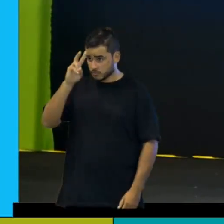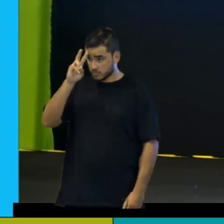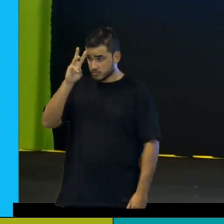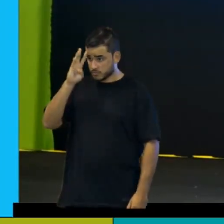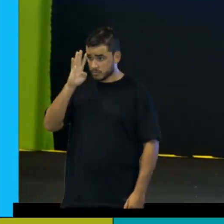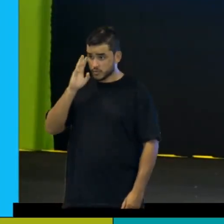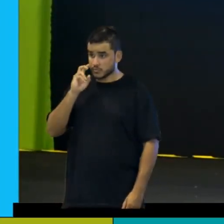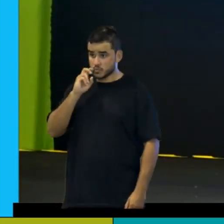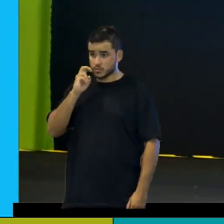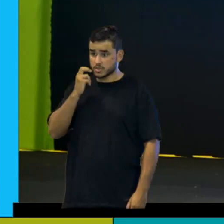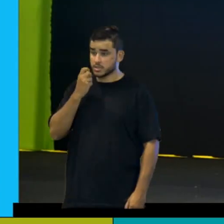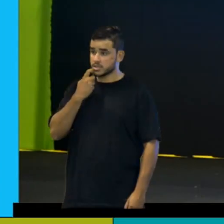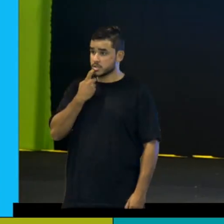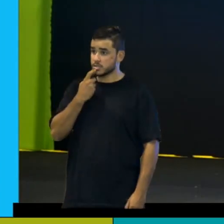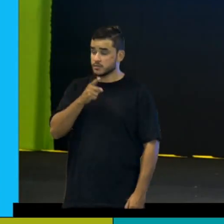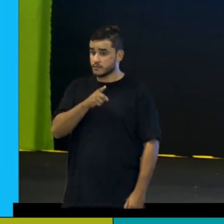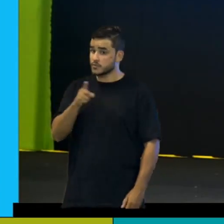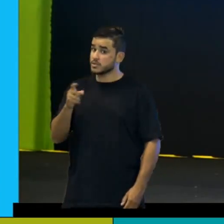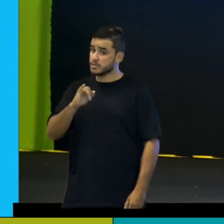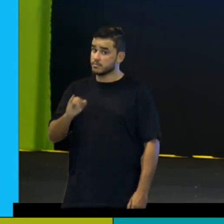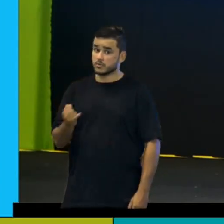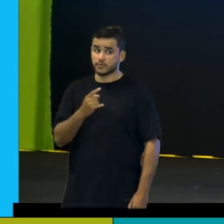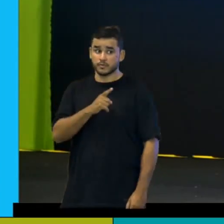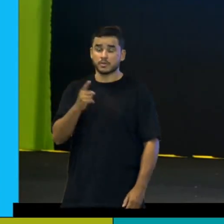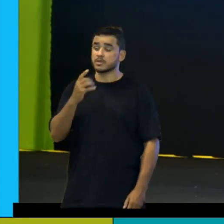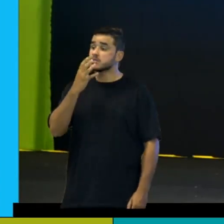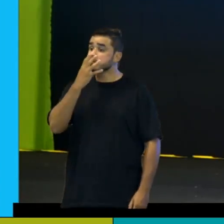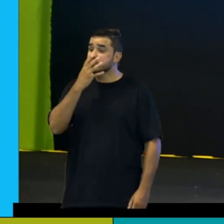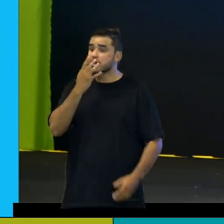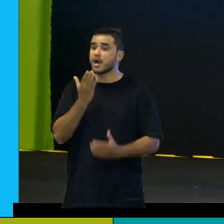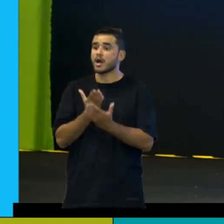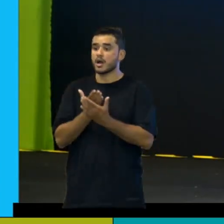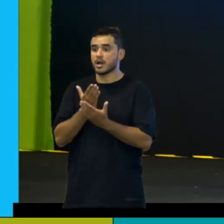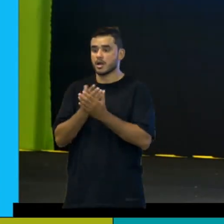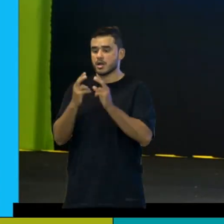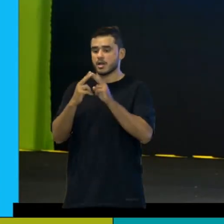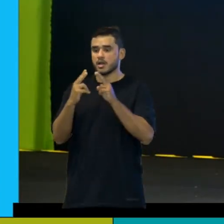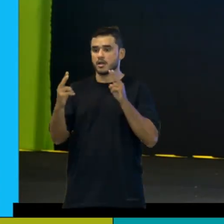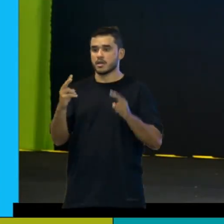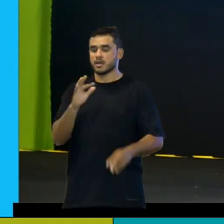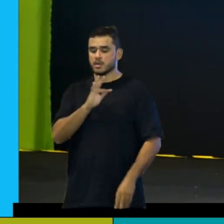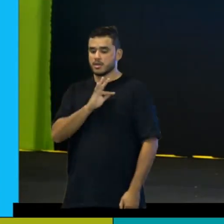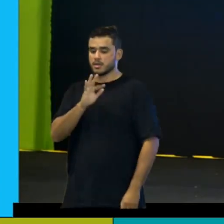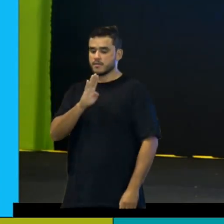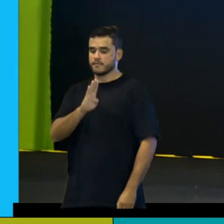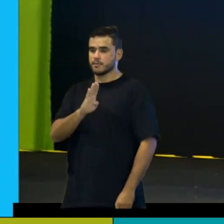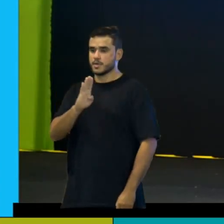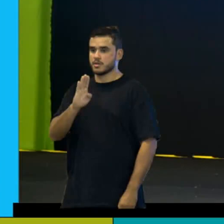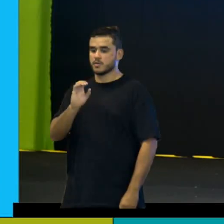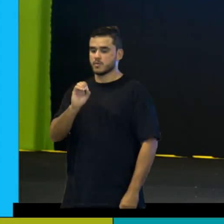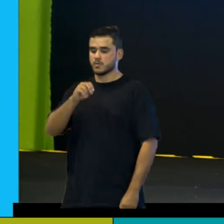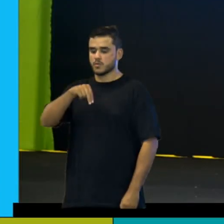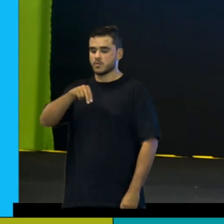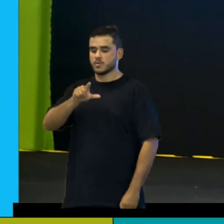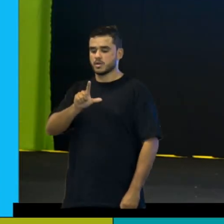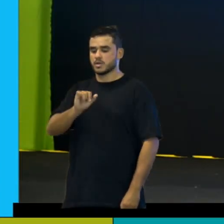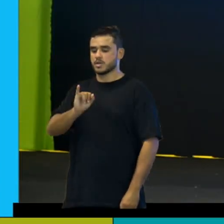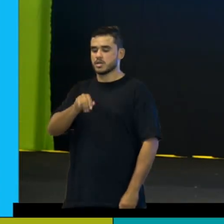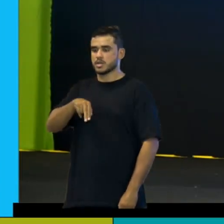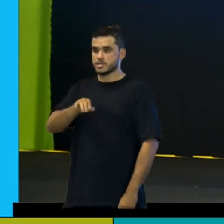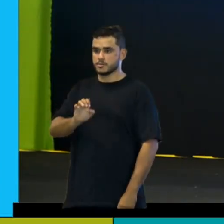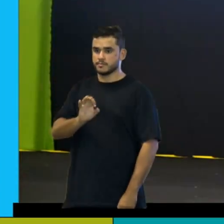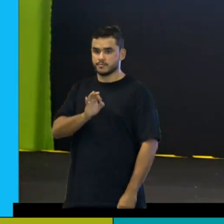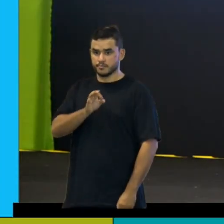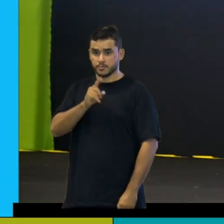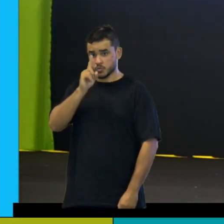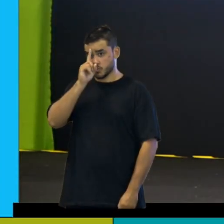quarta, quinta, sexta, não deixe de assistir às aulas do nosso FB Online todos os dias. Tá bom, galera? Vamos